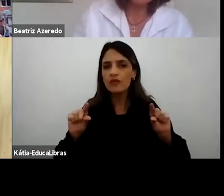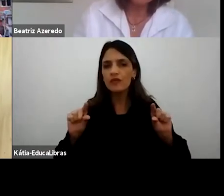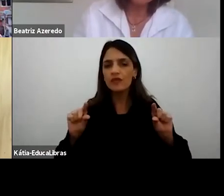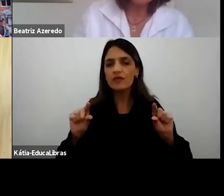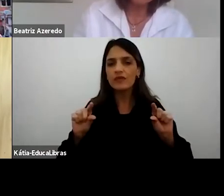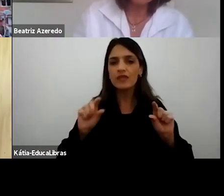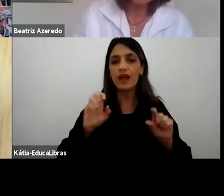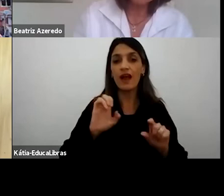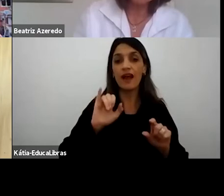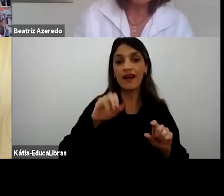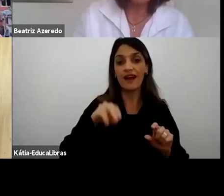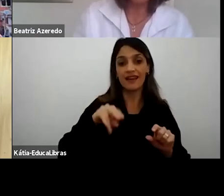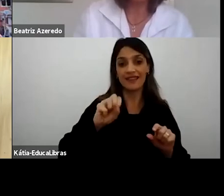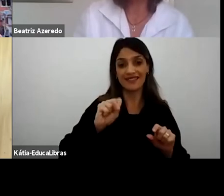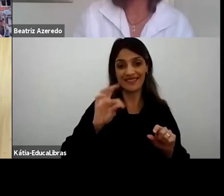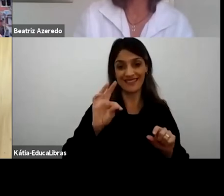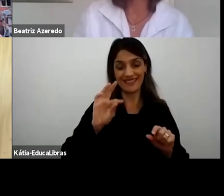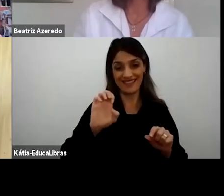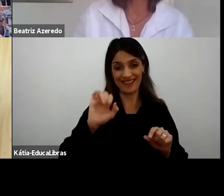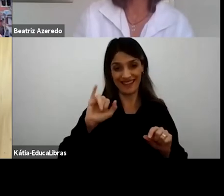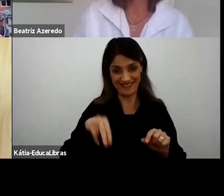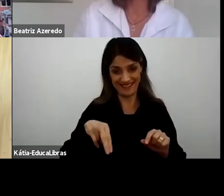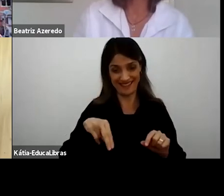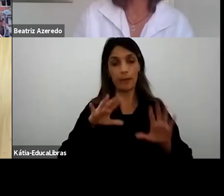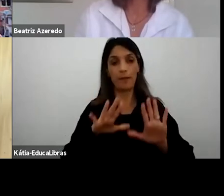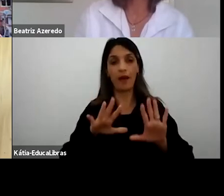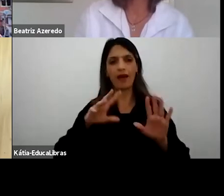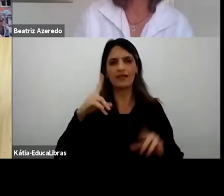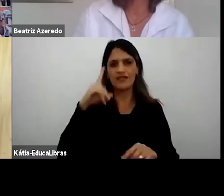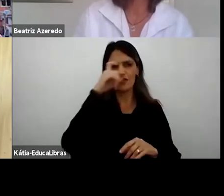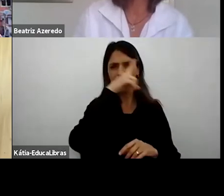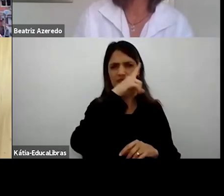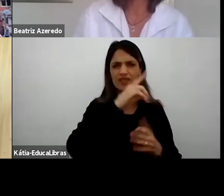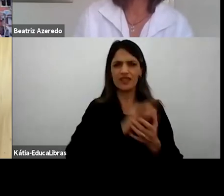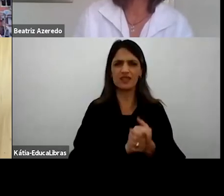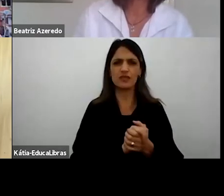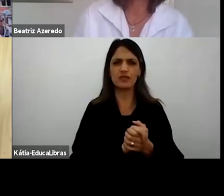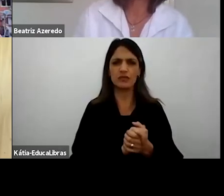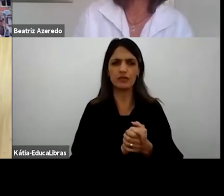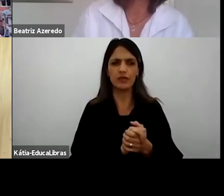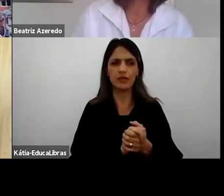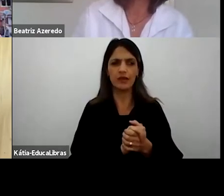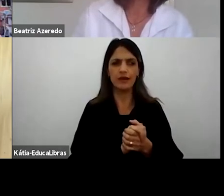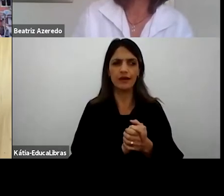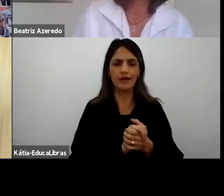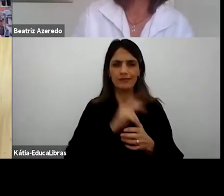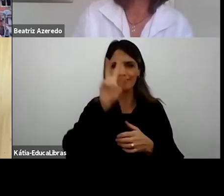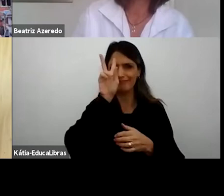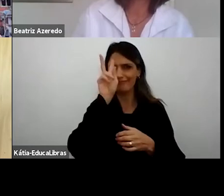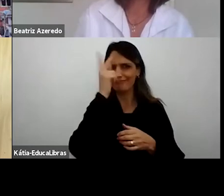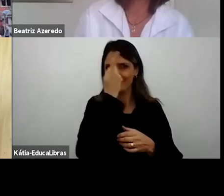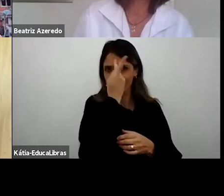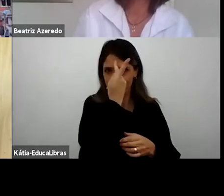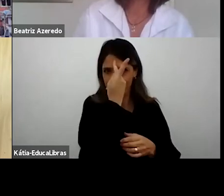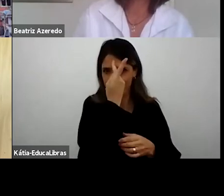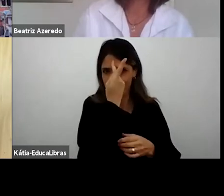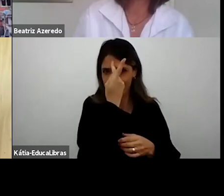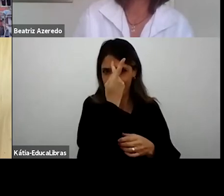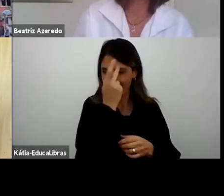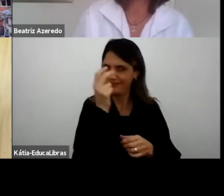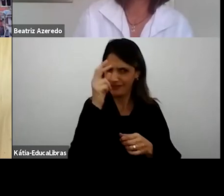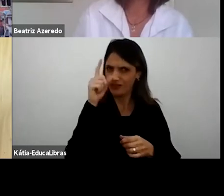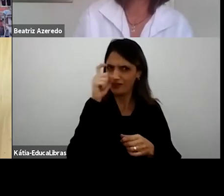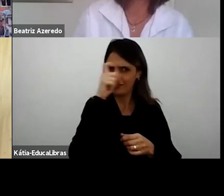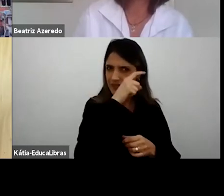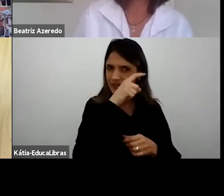porque é muito difícil a gente sair das nossas próprias fronteiras de pensamento, né? Requer muita